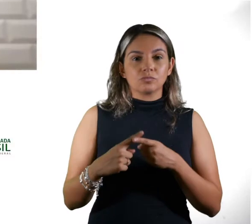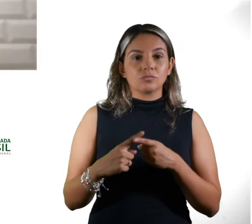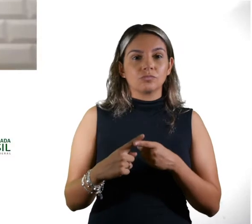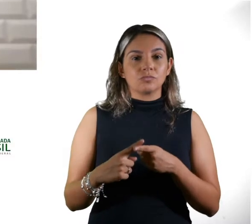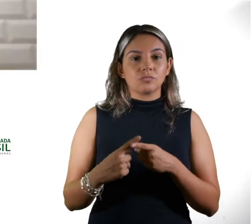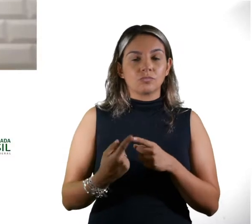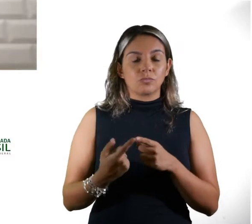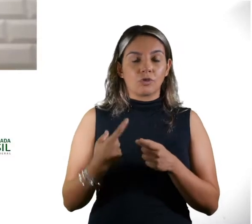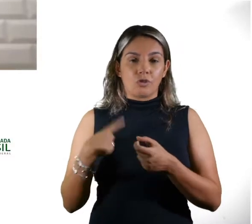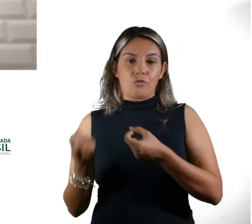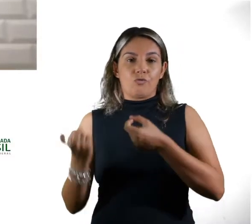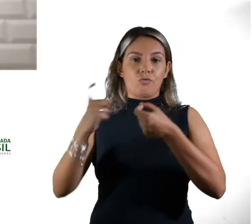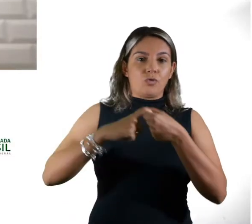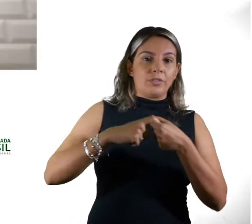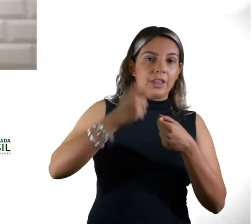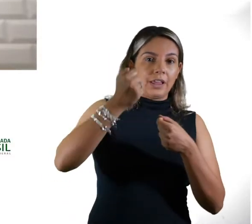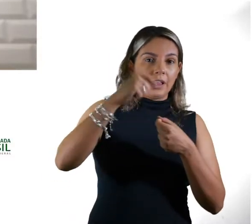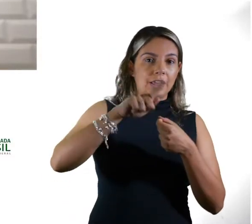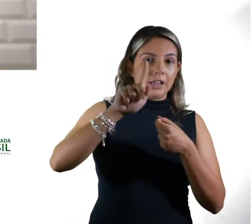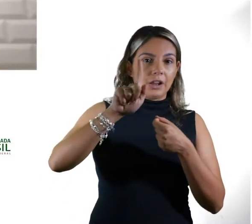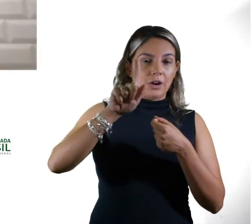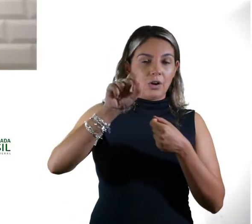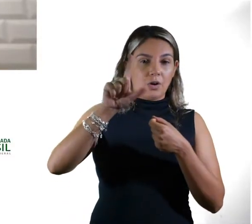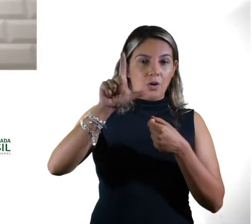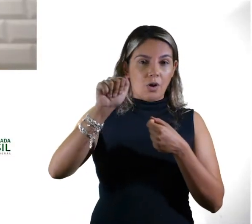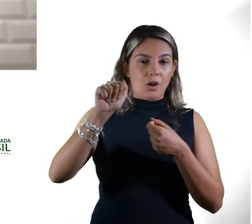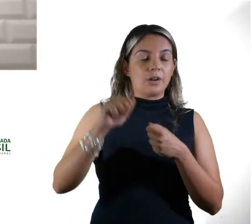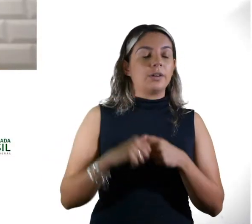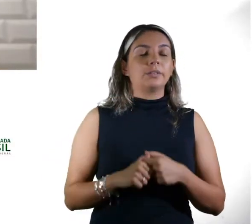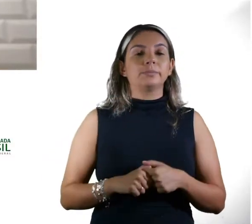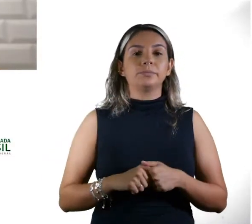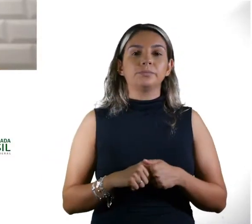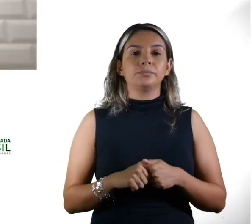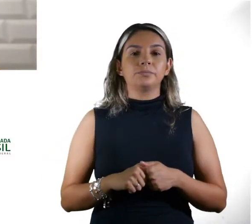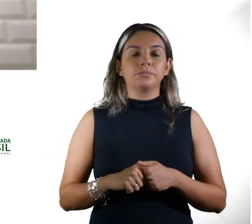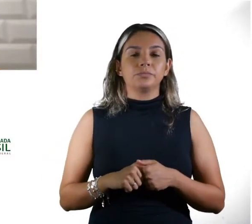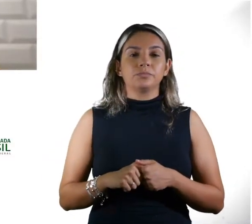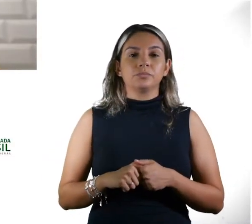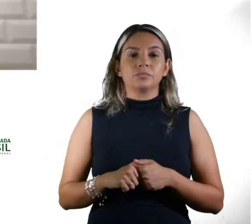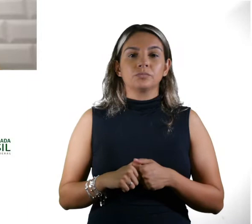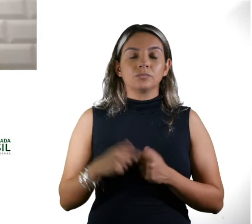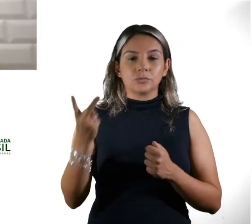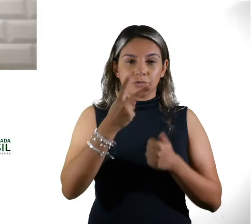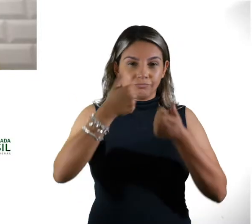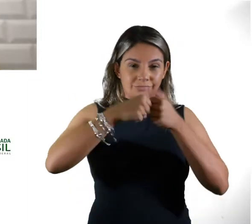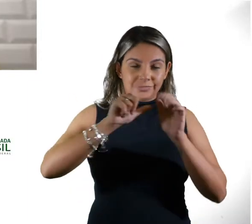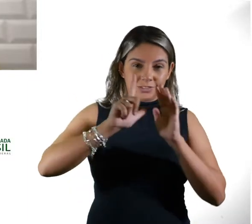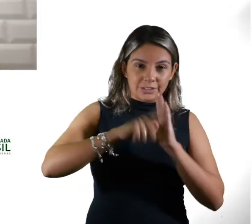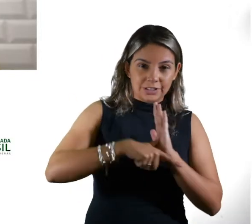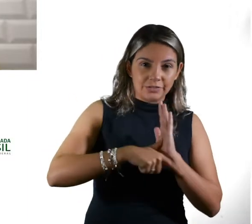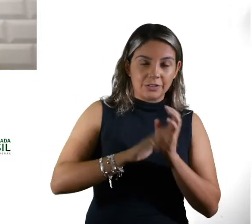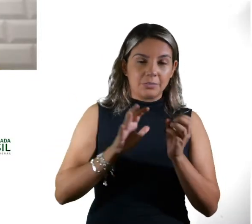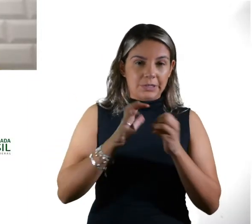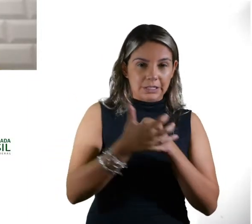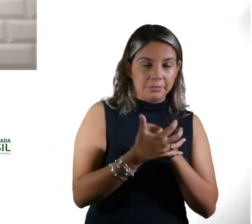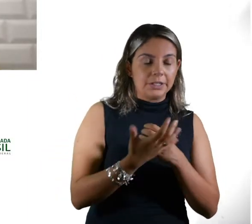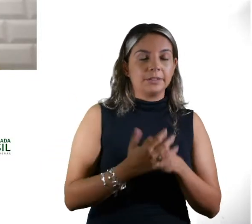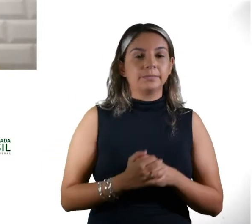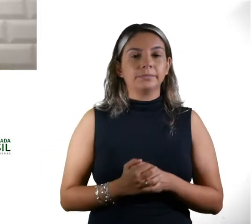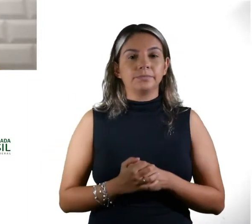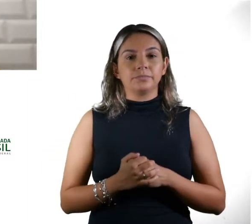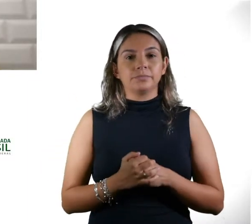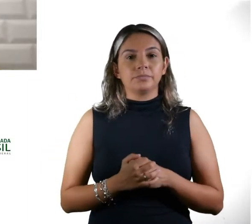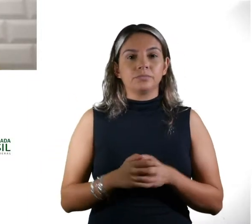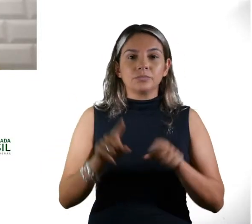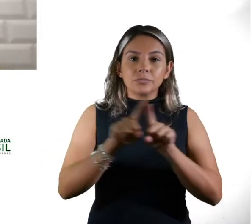que voltar a Angola, sobretudo para um deles, e portanto estes 2 ficaram atrasados com a pandemia, é verdade.